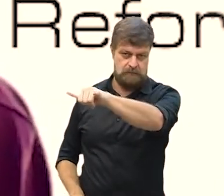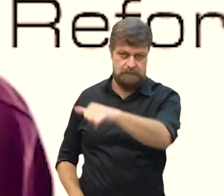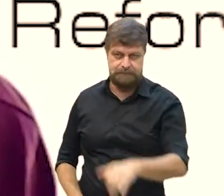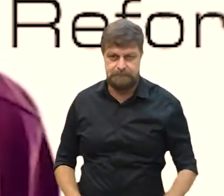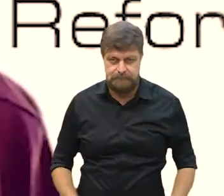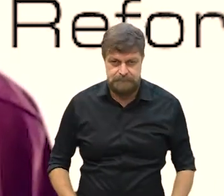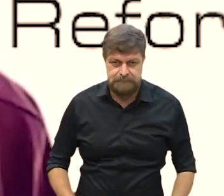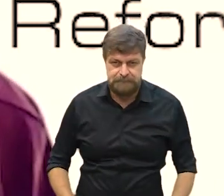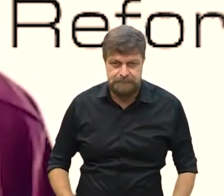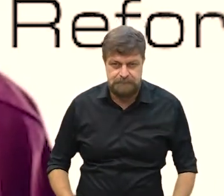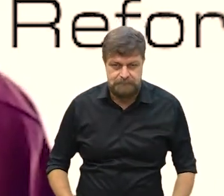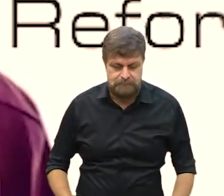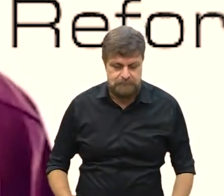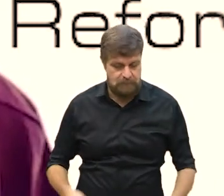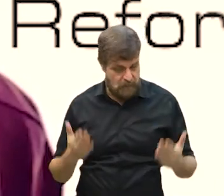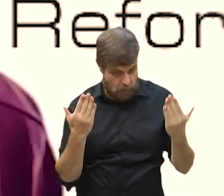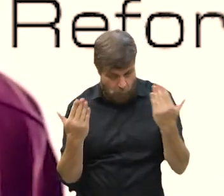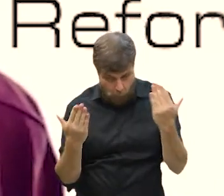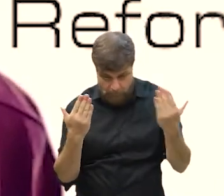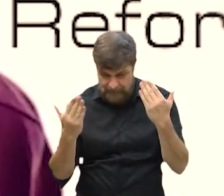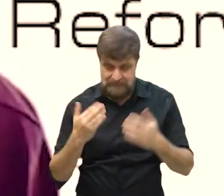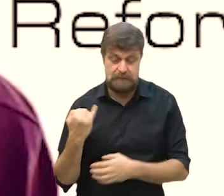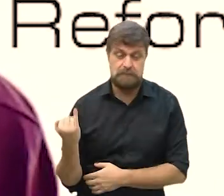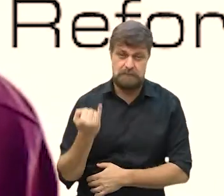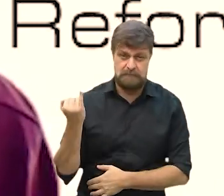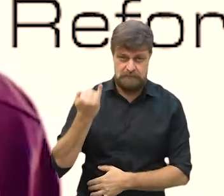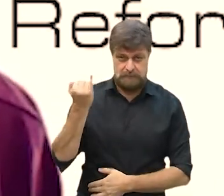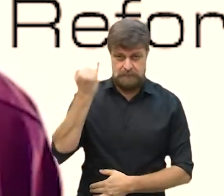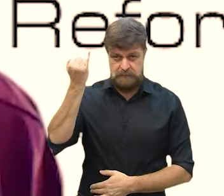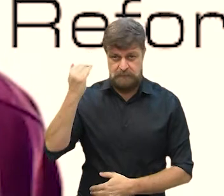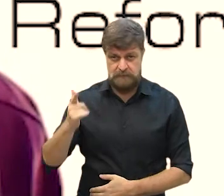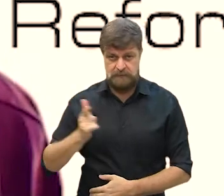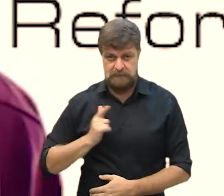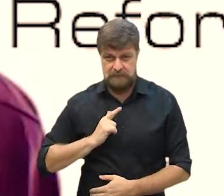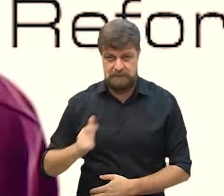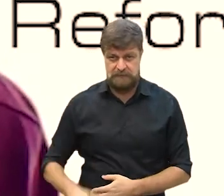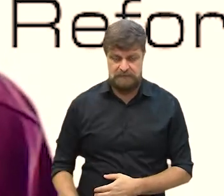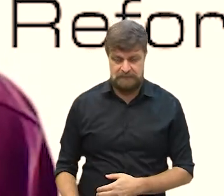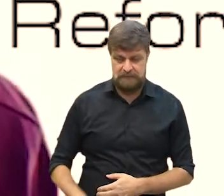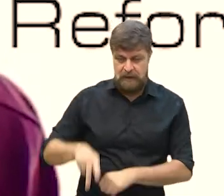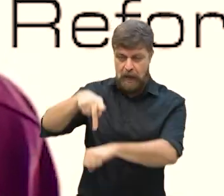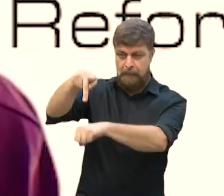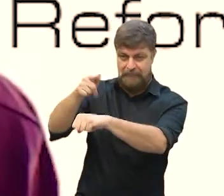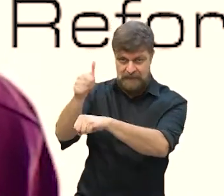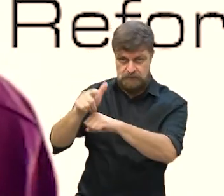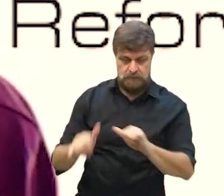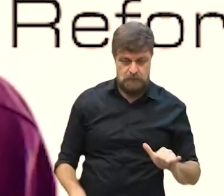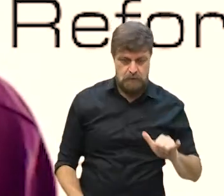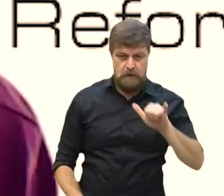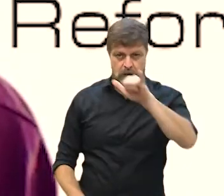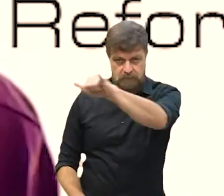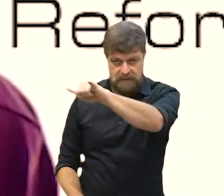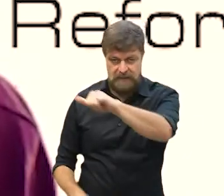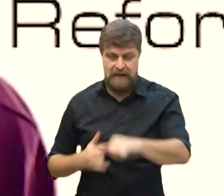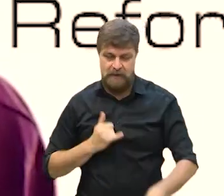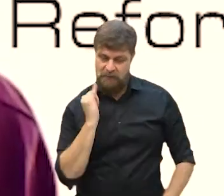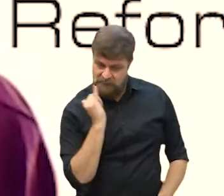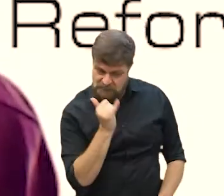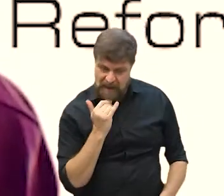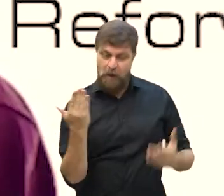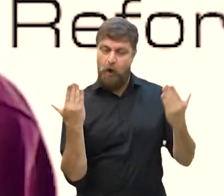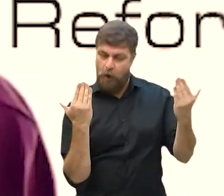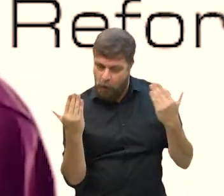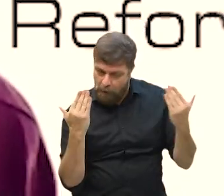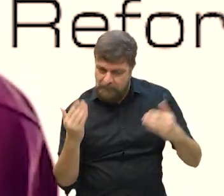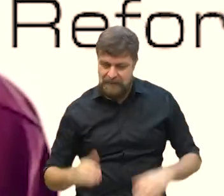concorda? Então, isso é muito importante, Mirna, essa simbologia da viagem para o exterior eu uso muito, né? O